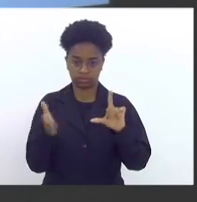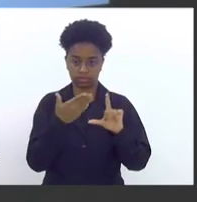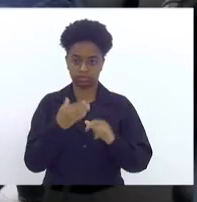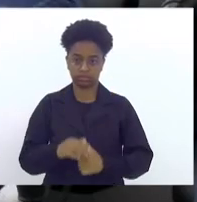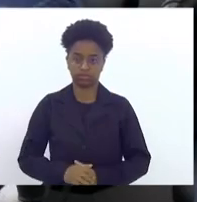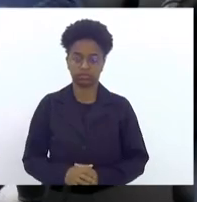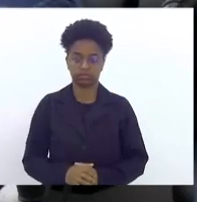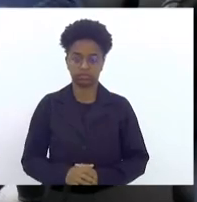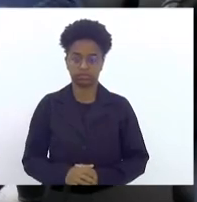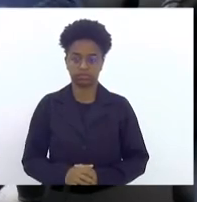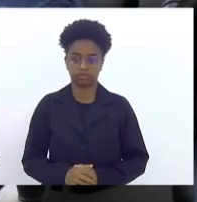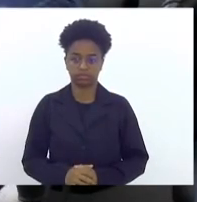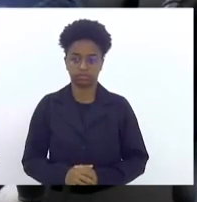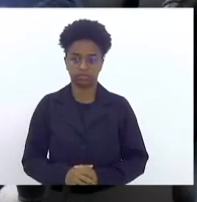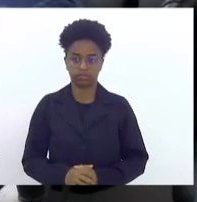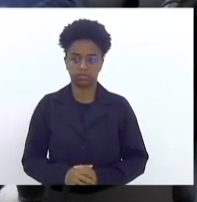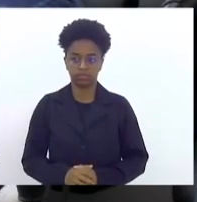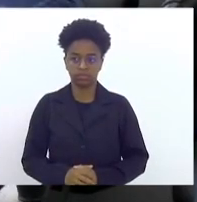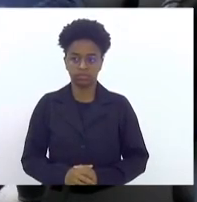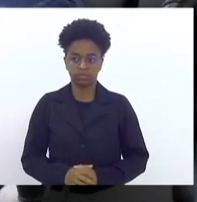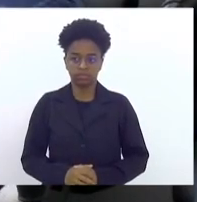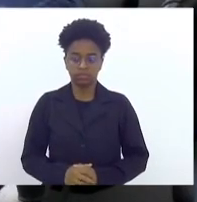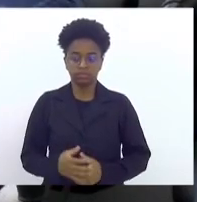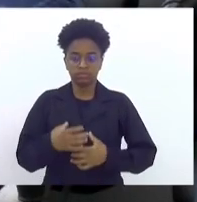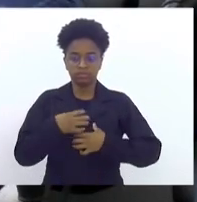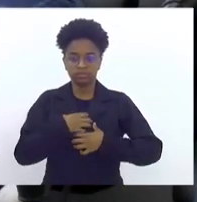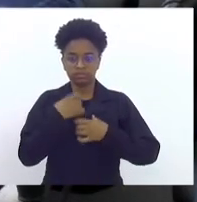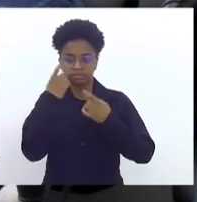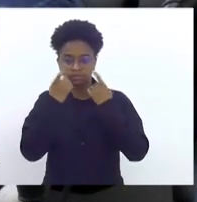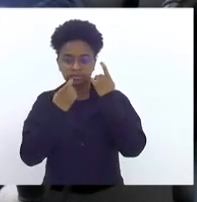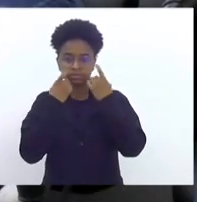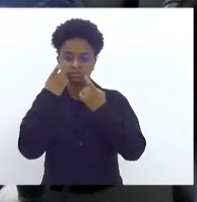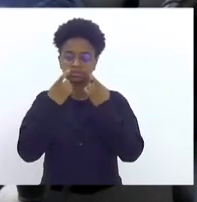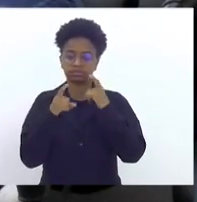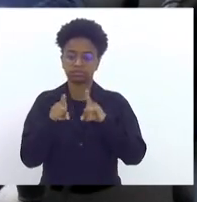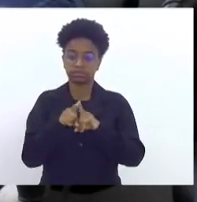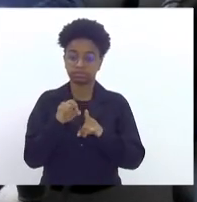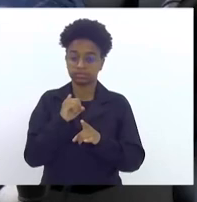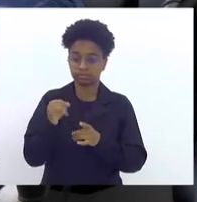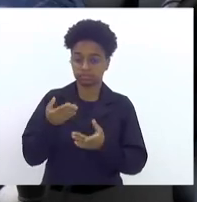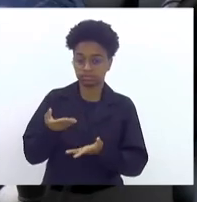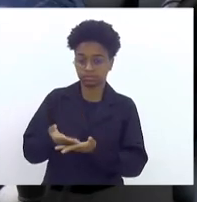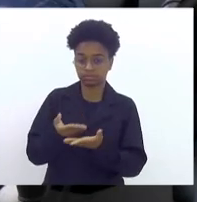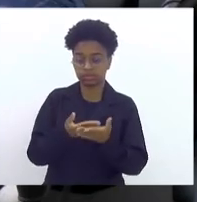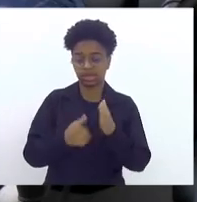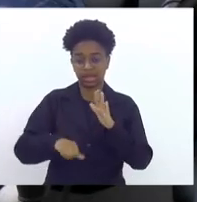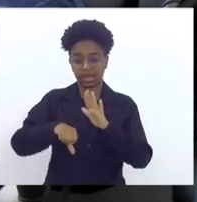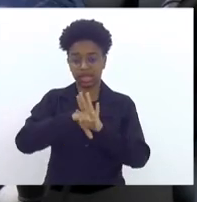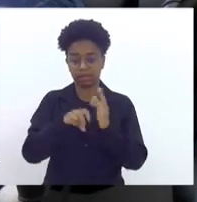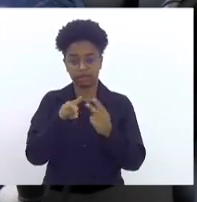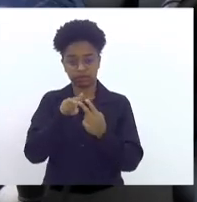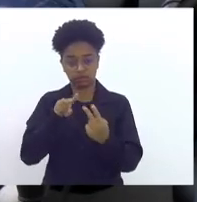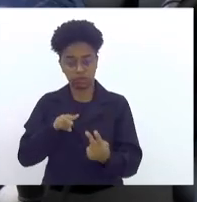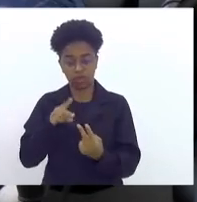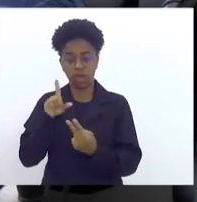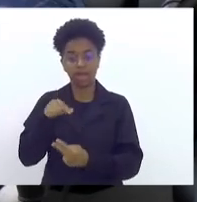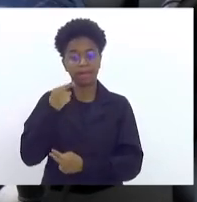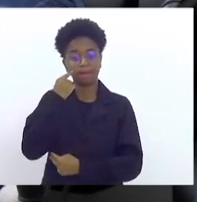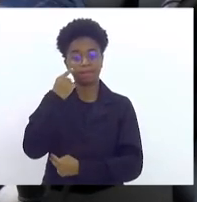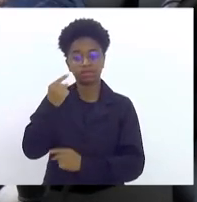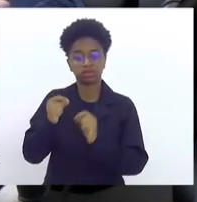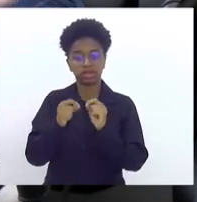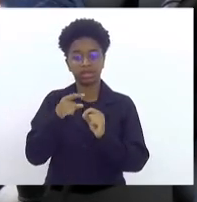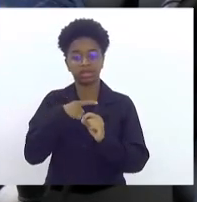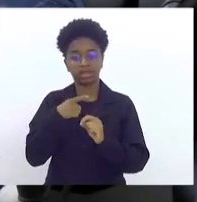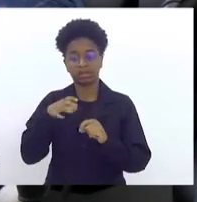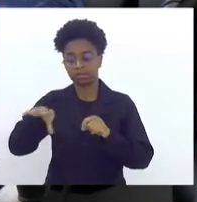favor é uma grande preocupação Nossa quando estuda o crime virtual é achar que existe tem